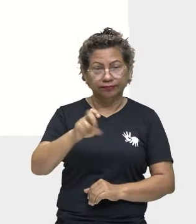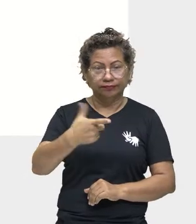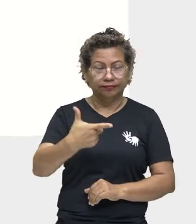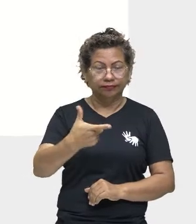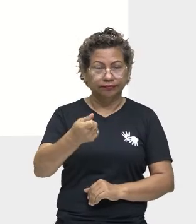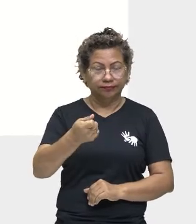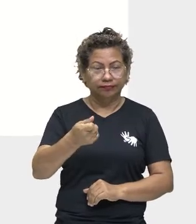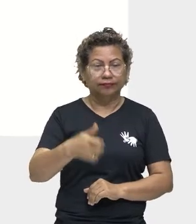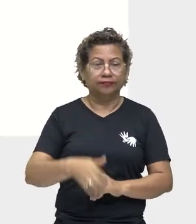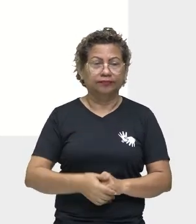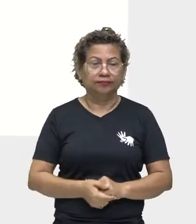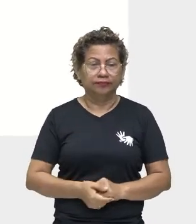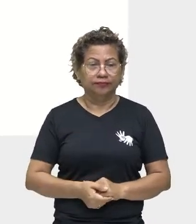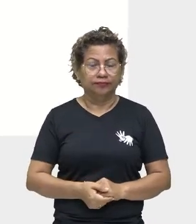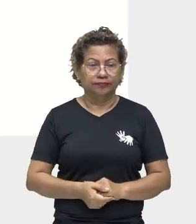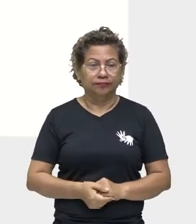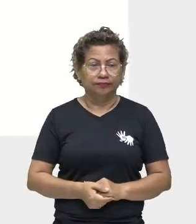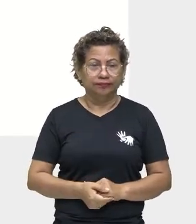Então,